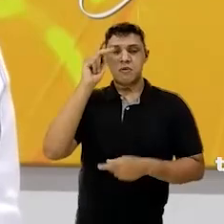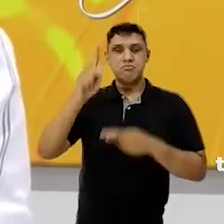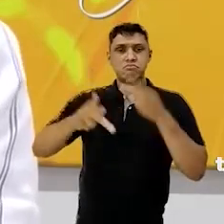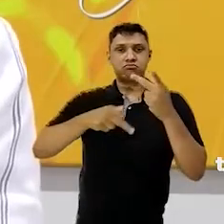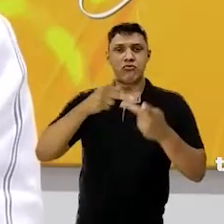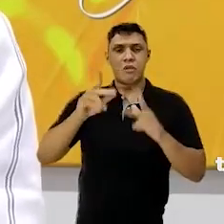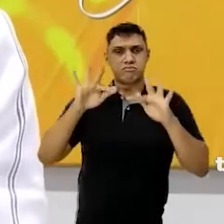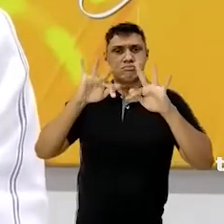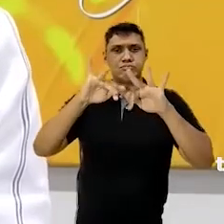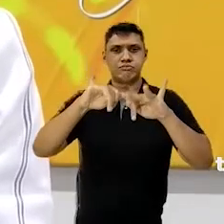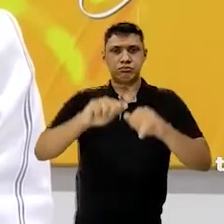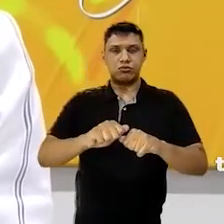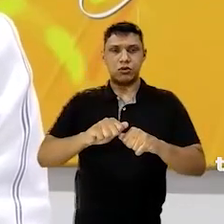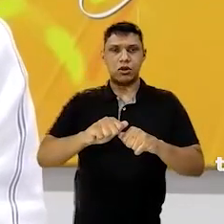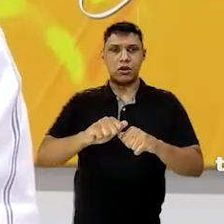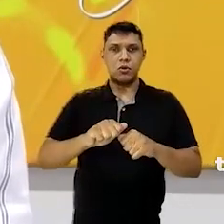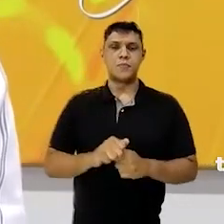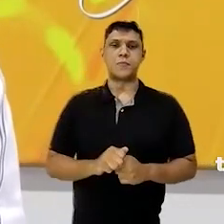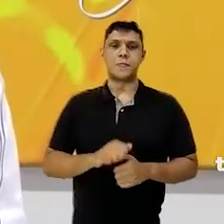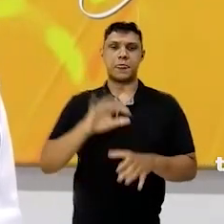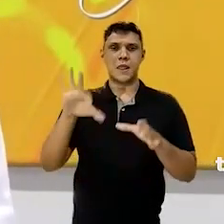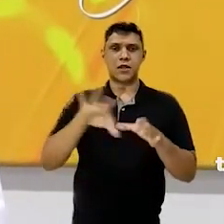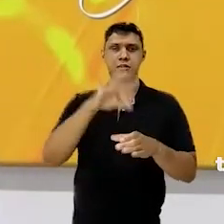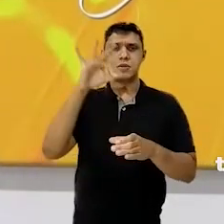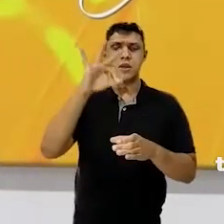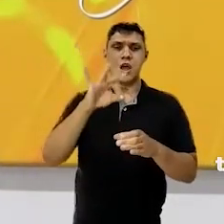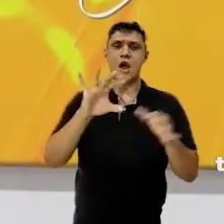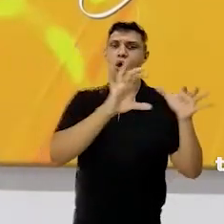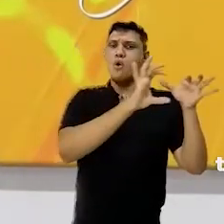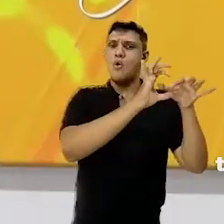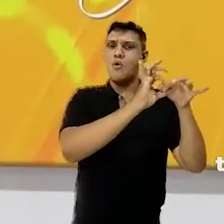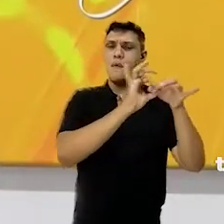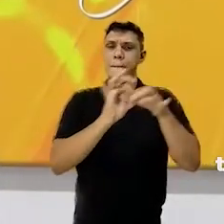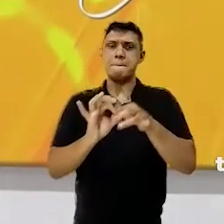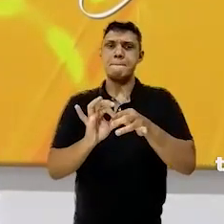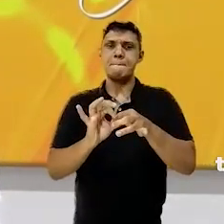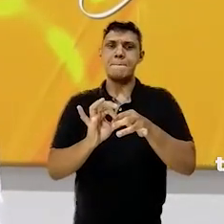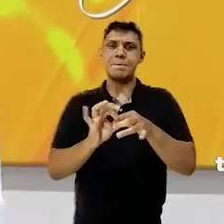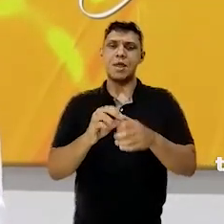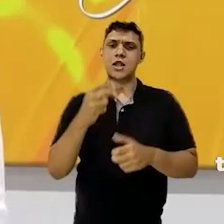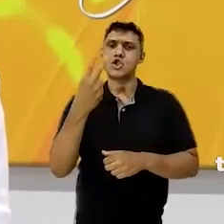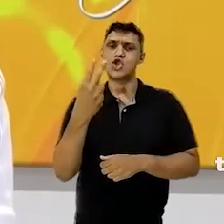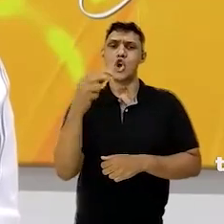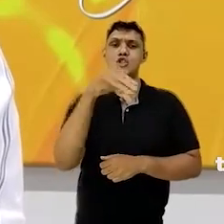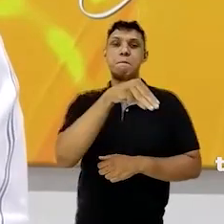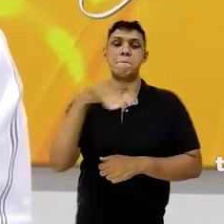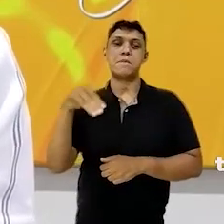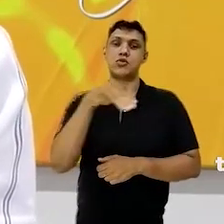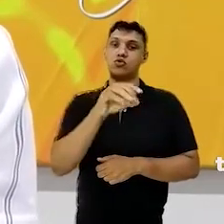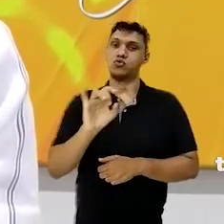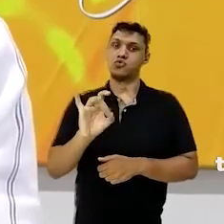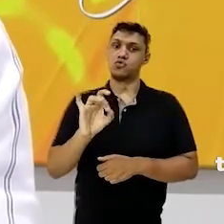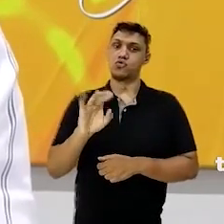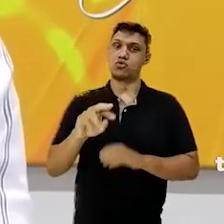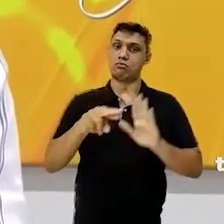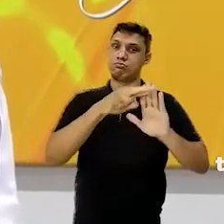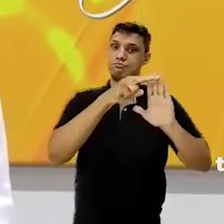final. O contexto da consideração final é de 2 minutos, conforme as